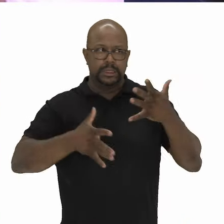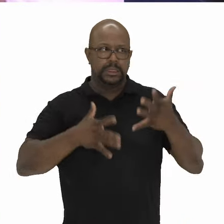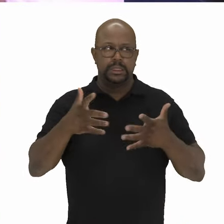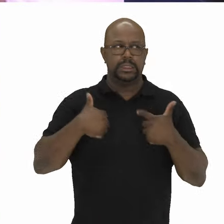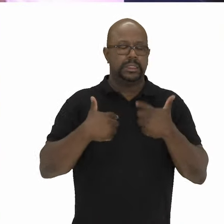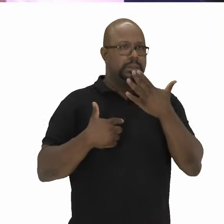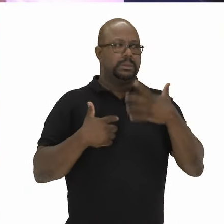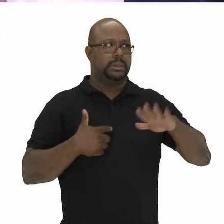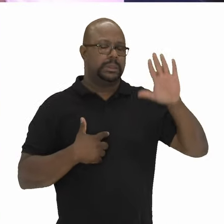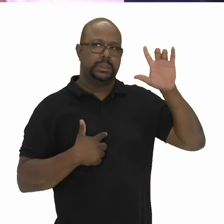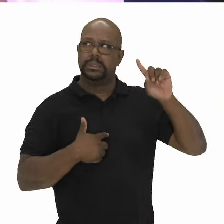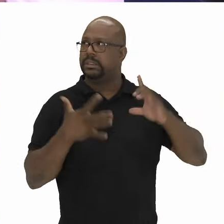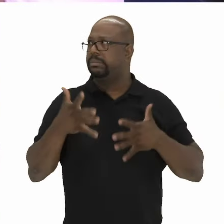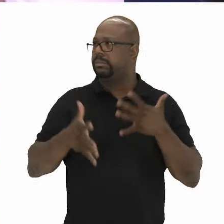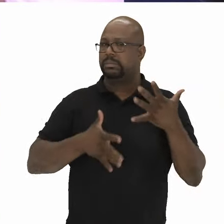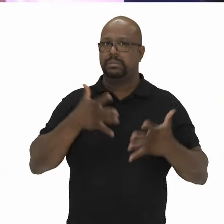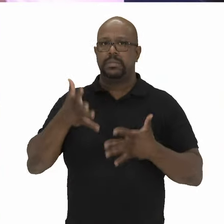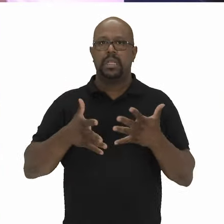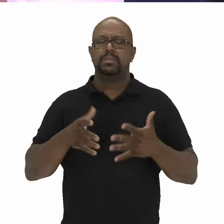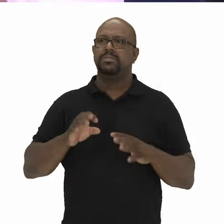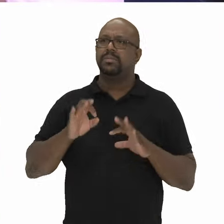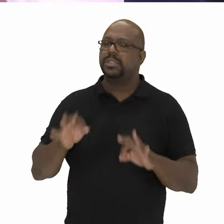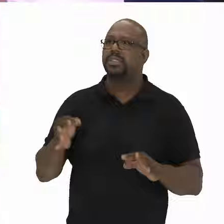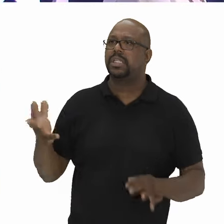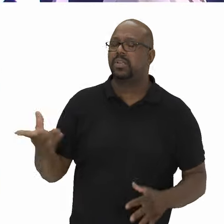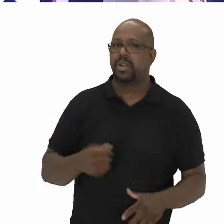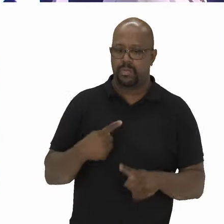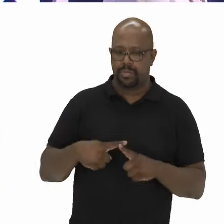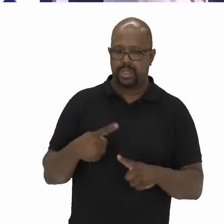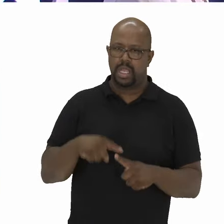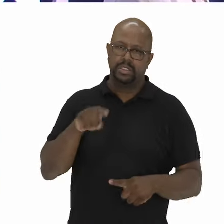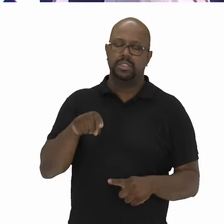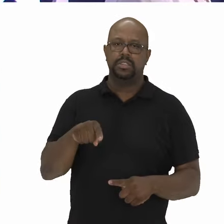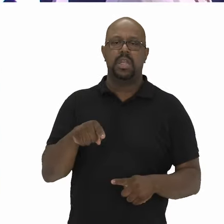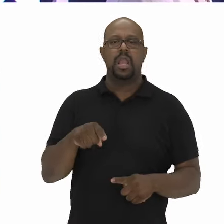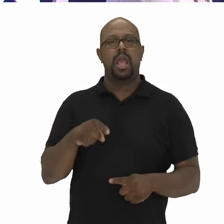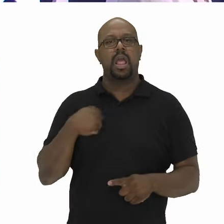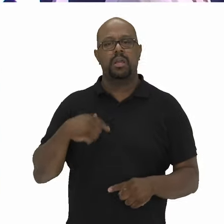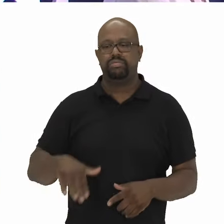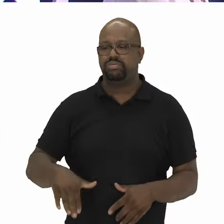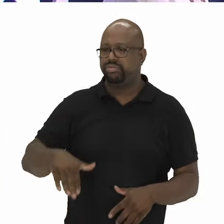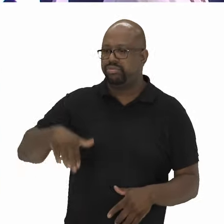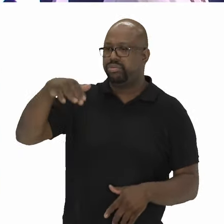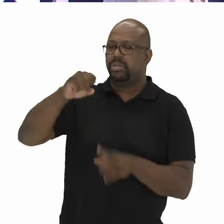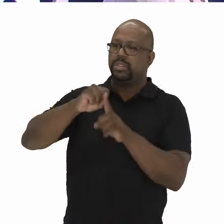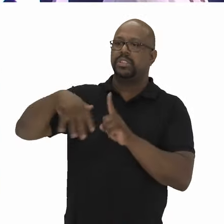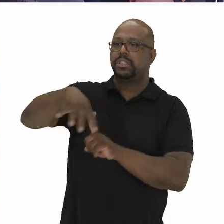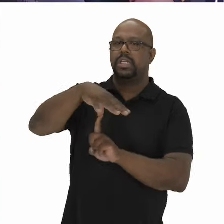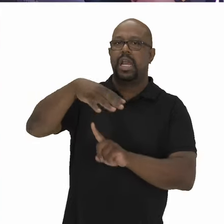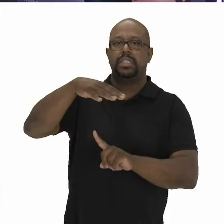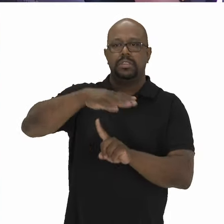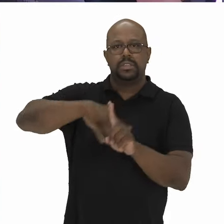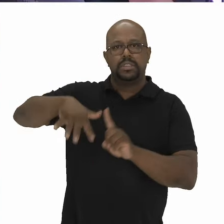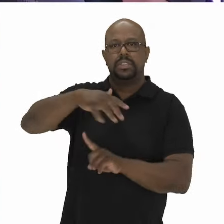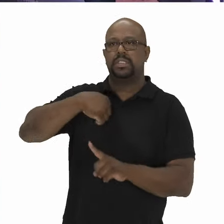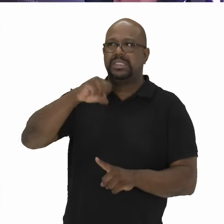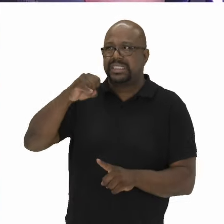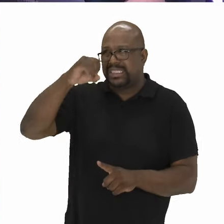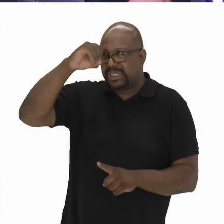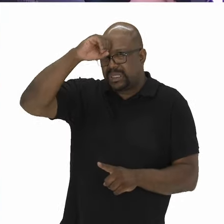dá chance dele pedir linguagem simples sensacional porque a gente é criado numa sociedade que o não